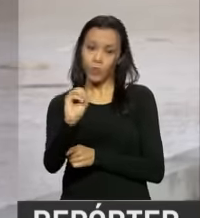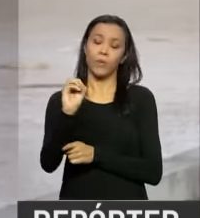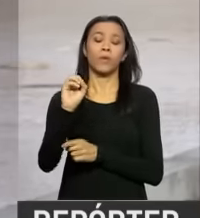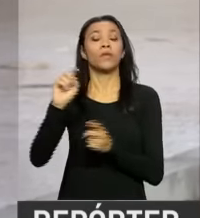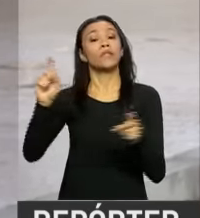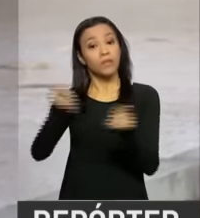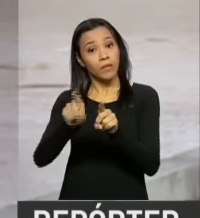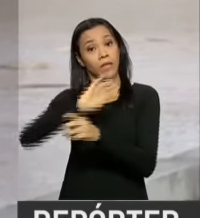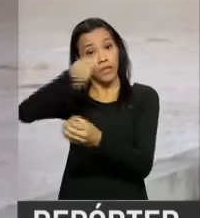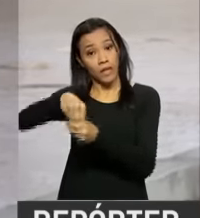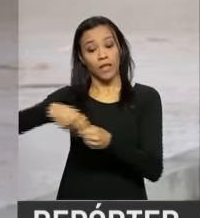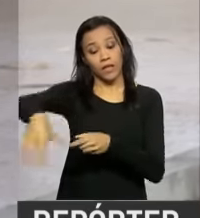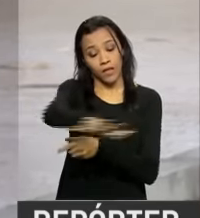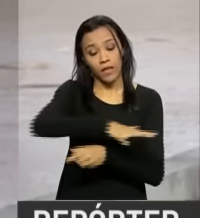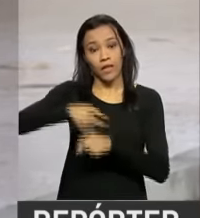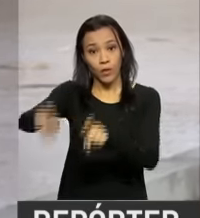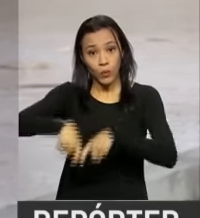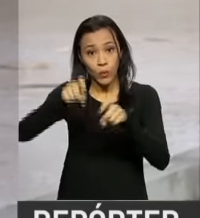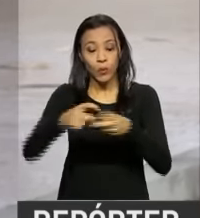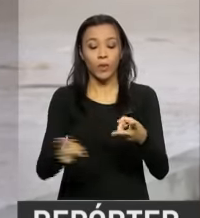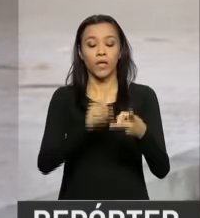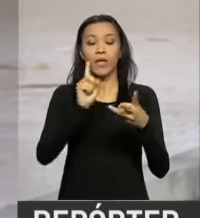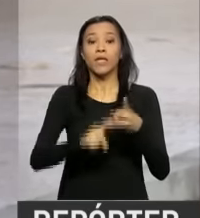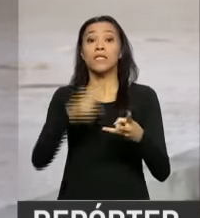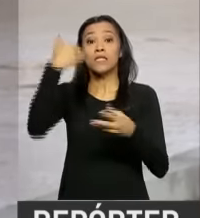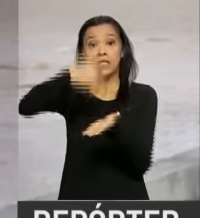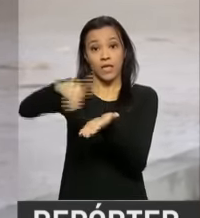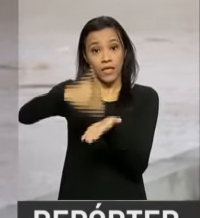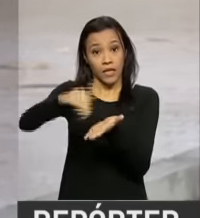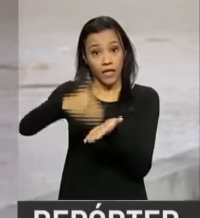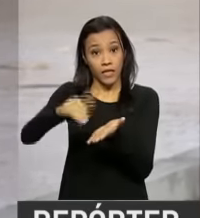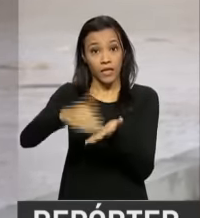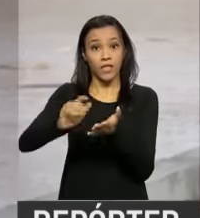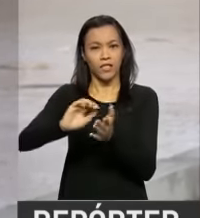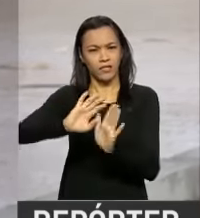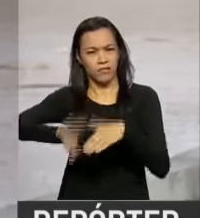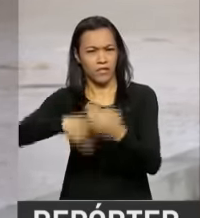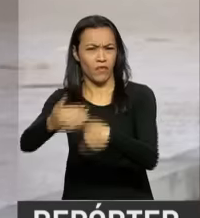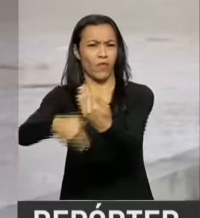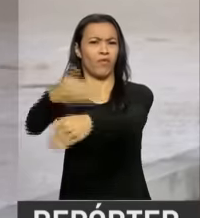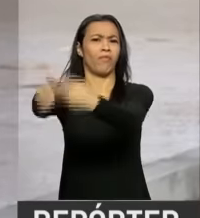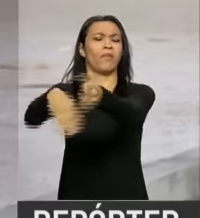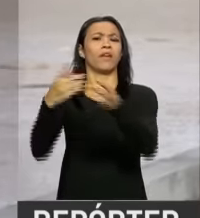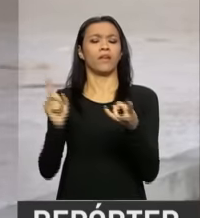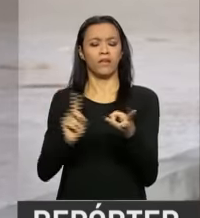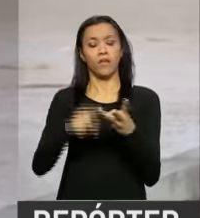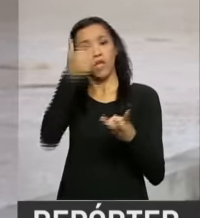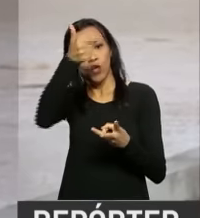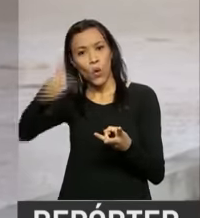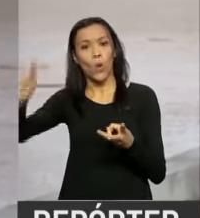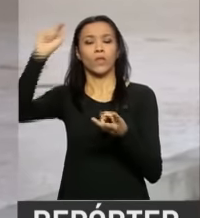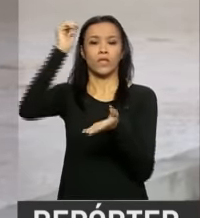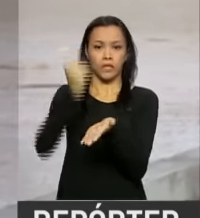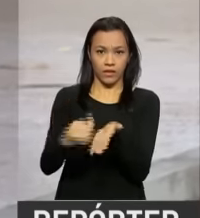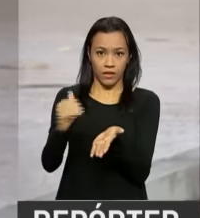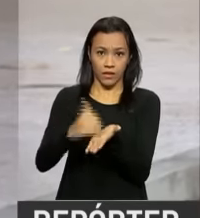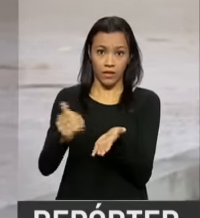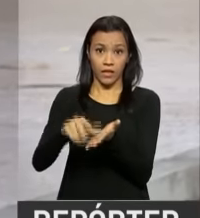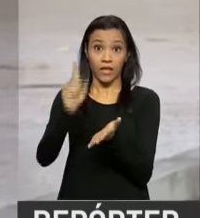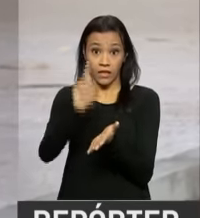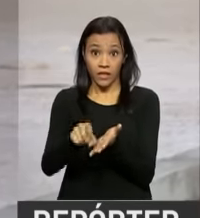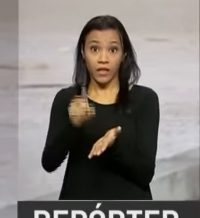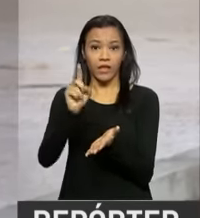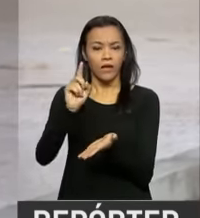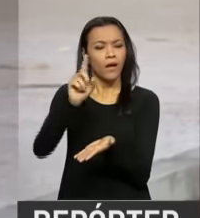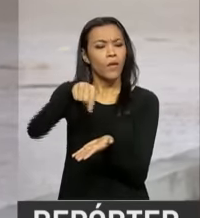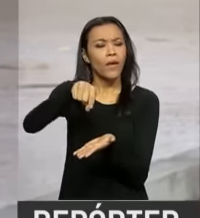da Agricultura Familiar, a Secretaria de Desenvolvimento Territorial e ainda a Secretaria Extraordinária de Regularização